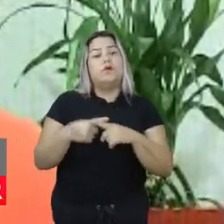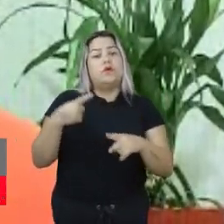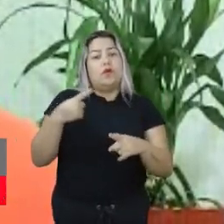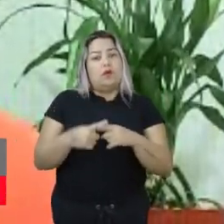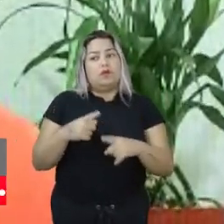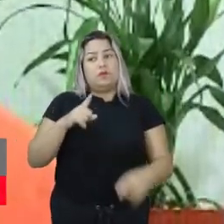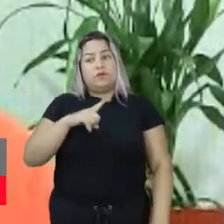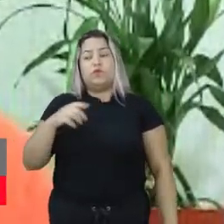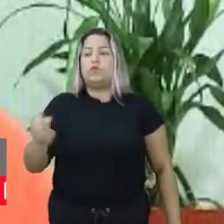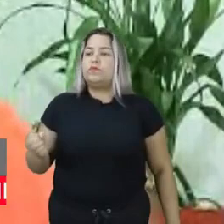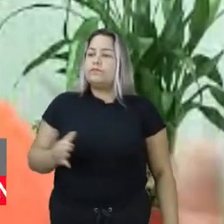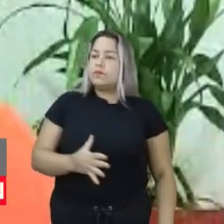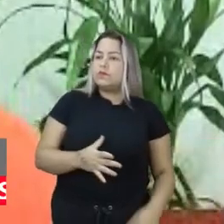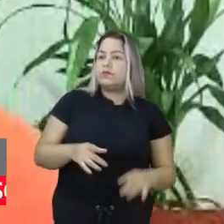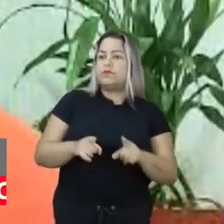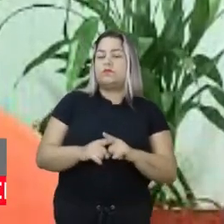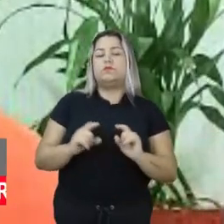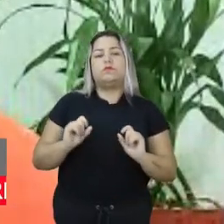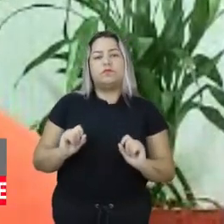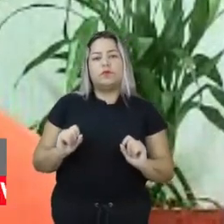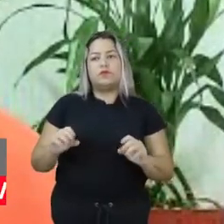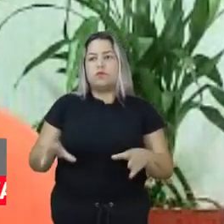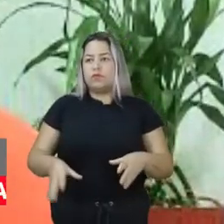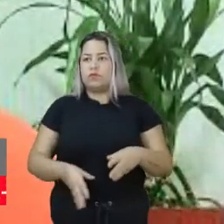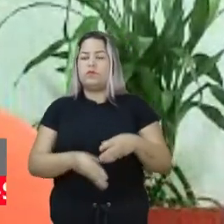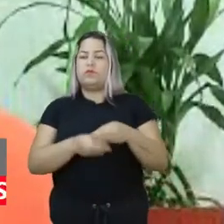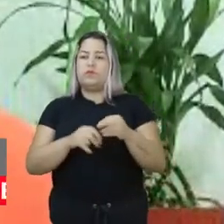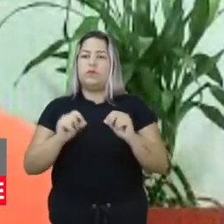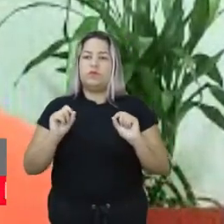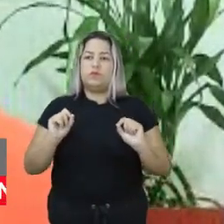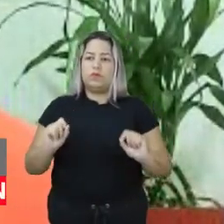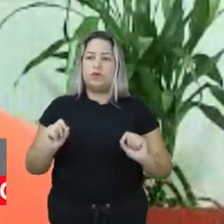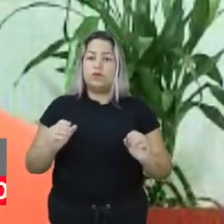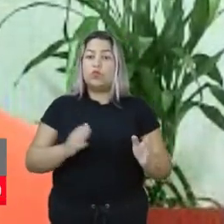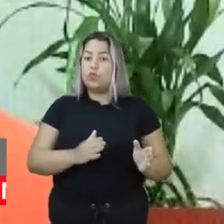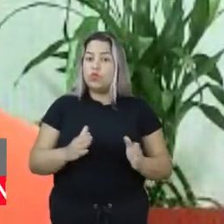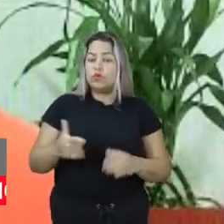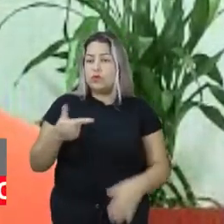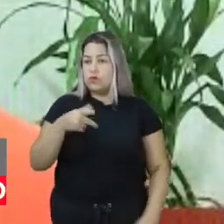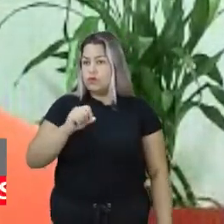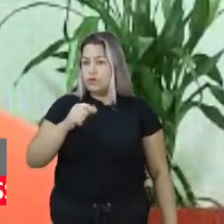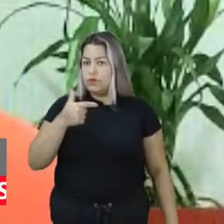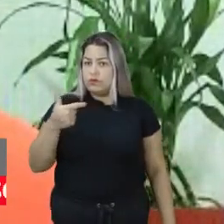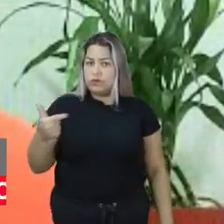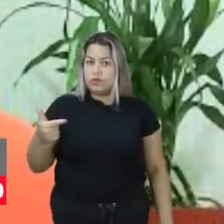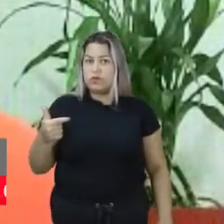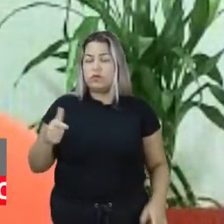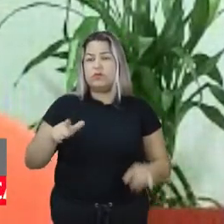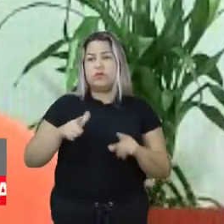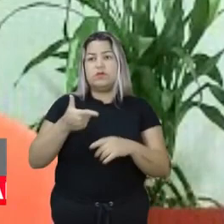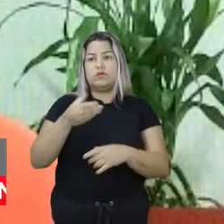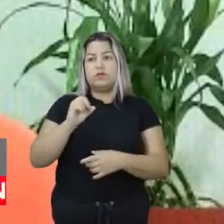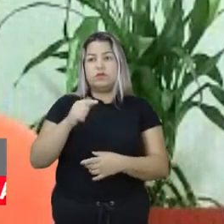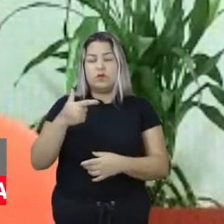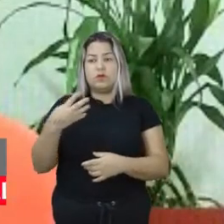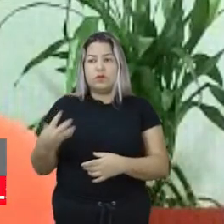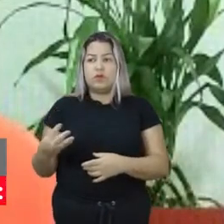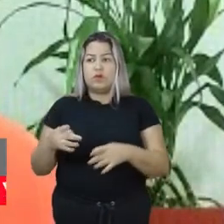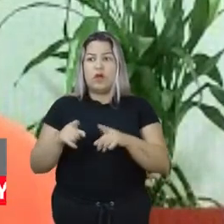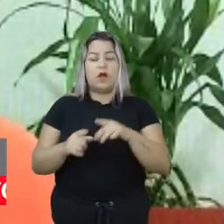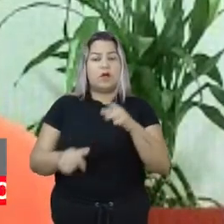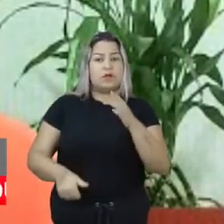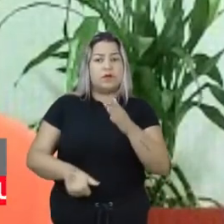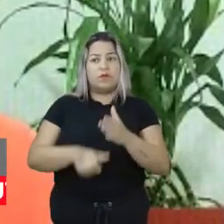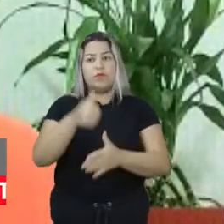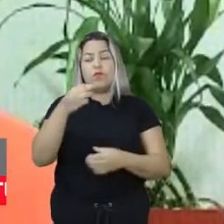sendo uma novidade, né? A federação foi colocada aí no processo de 2022, agora vai ser 2024, a primeira vez que a gente vai ter isso a